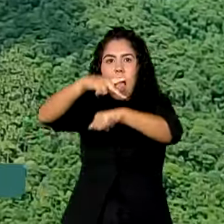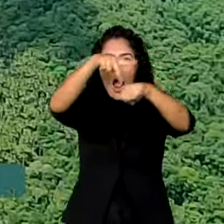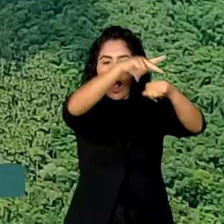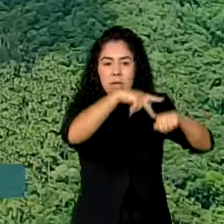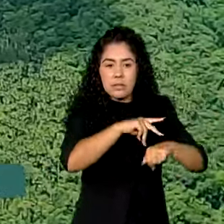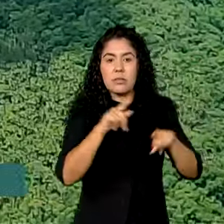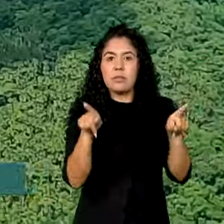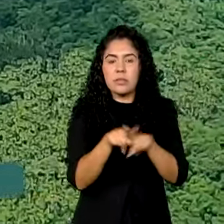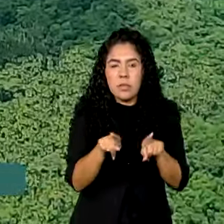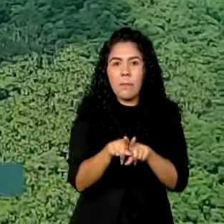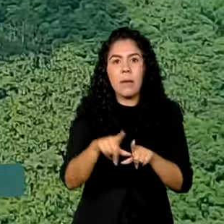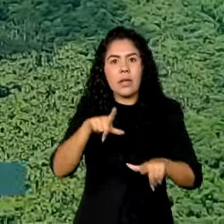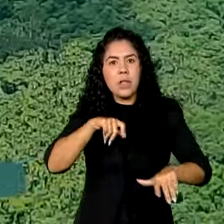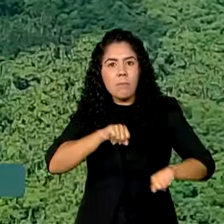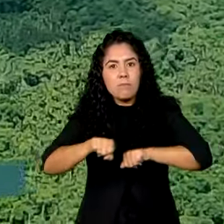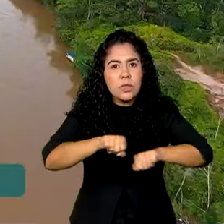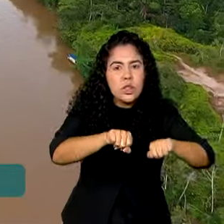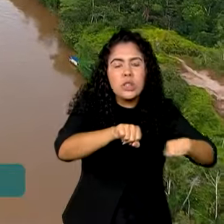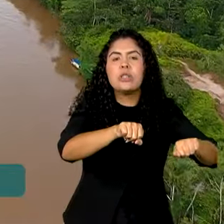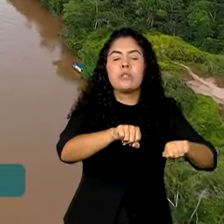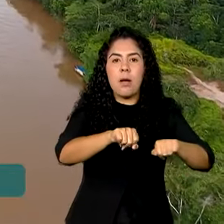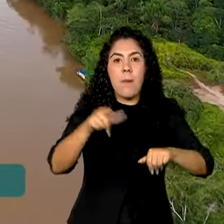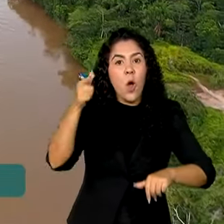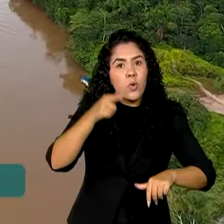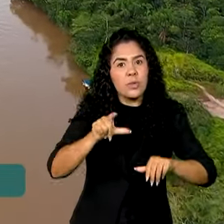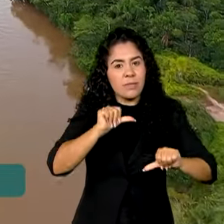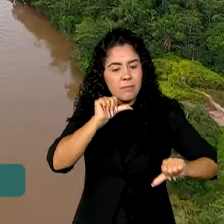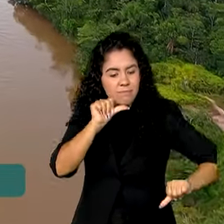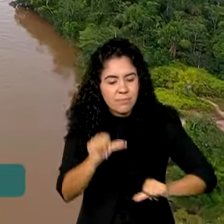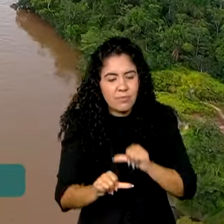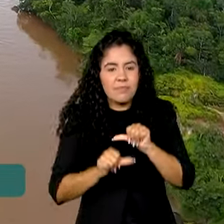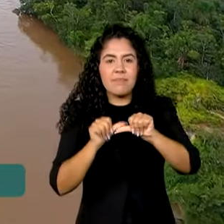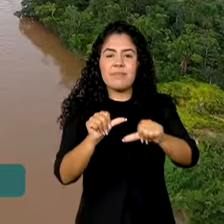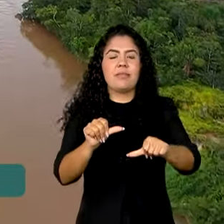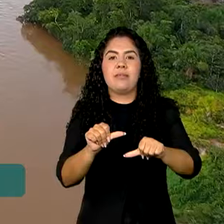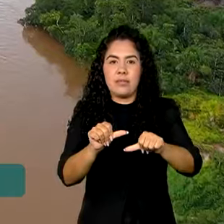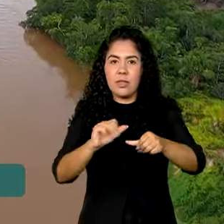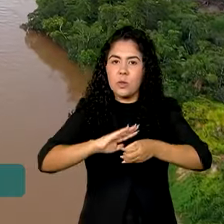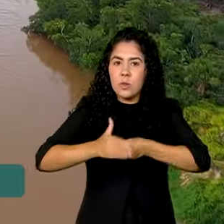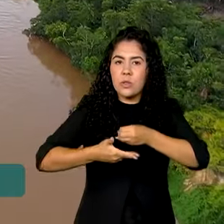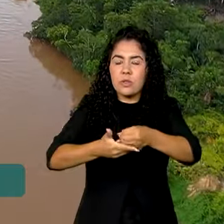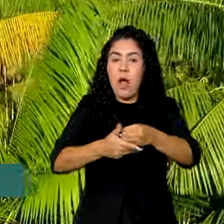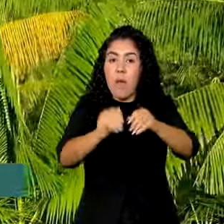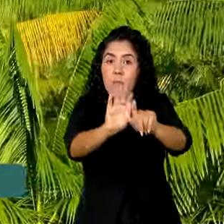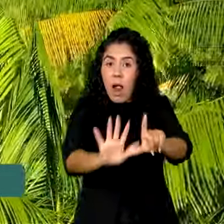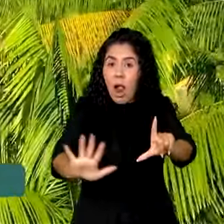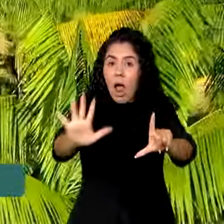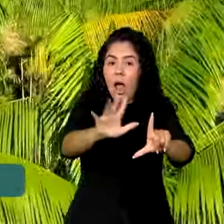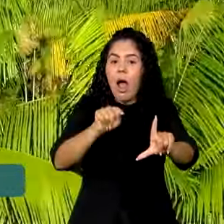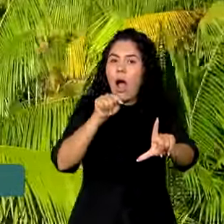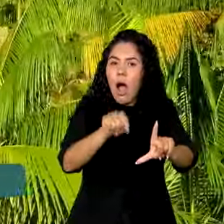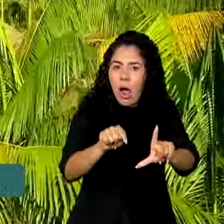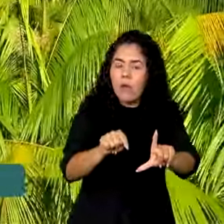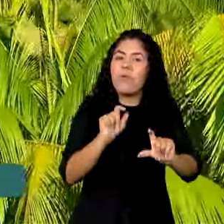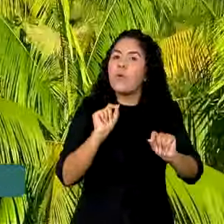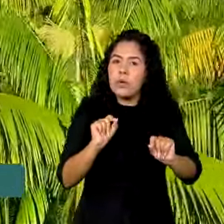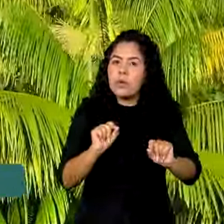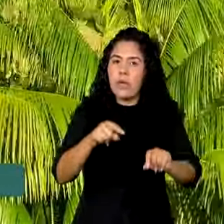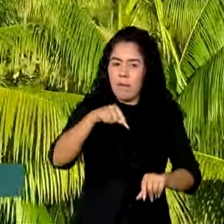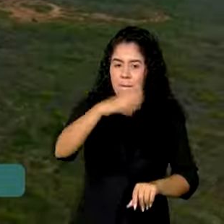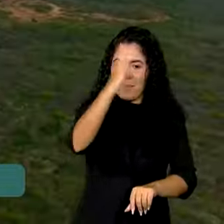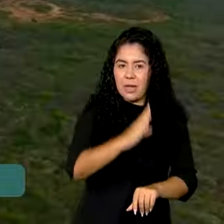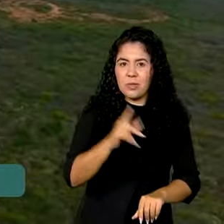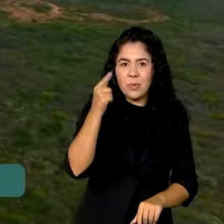mobilizar capital internacional para fazer a transição Verde a plataforma vai ajudar o Brasil a alavancar suas metas